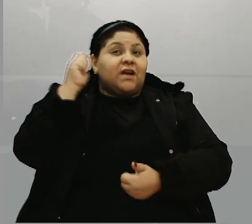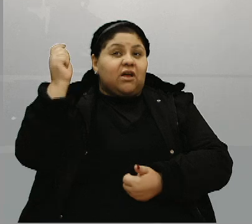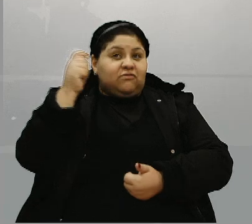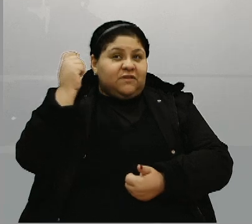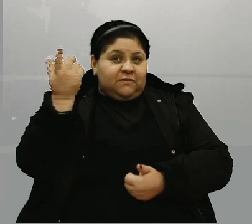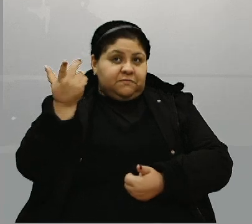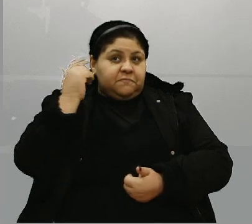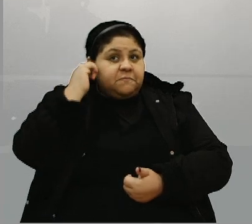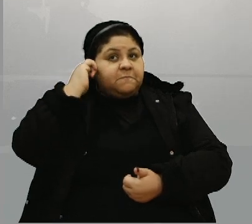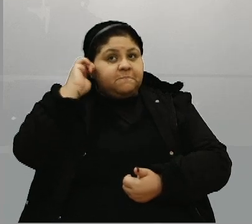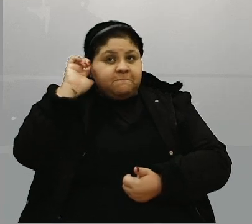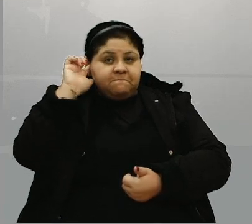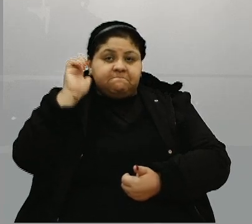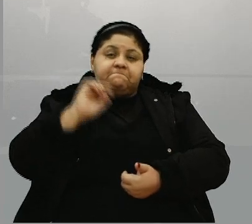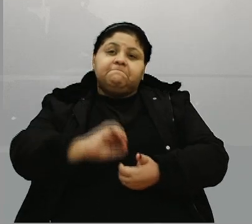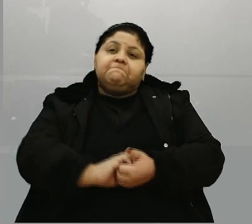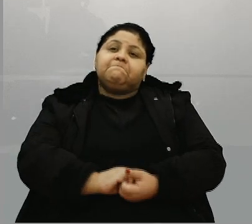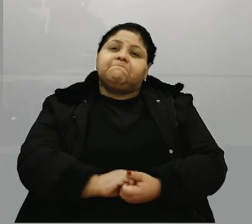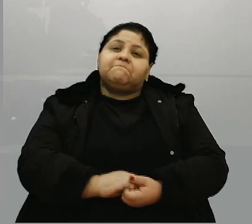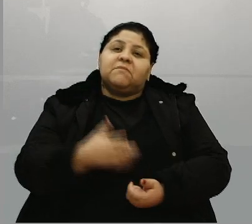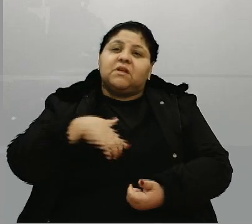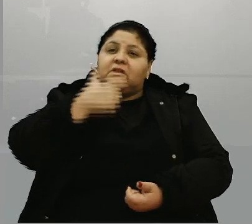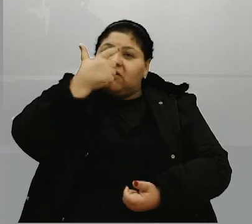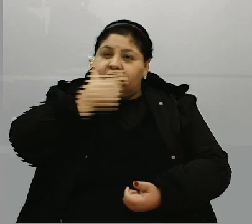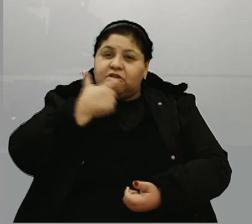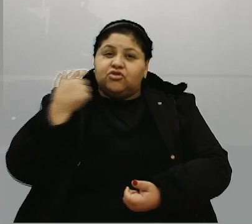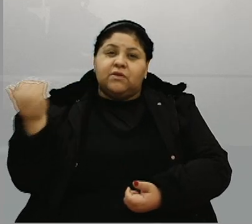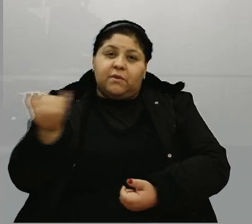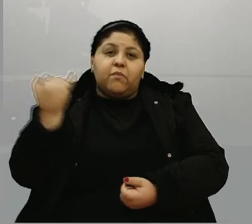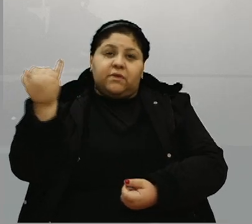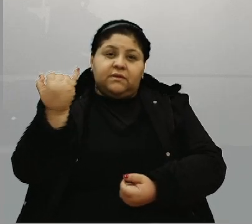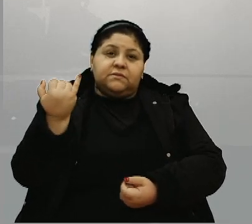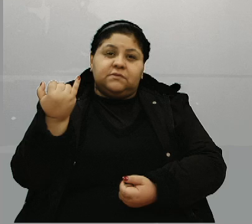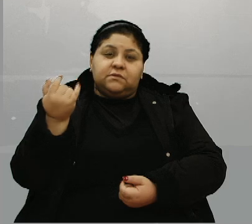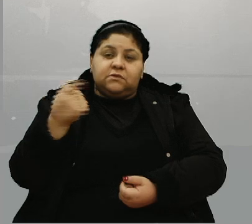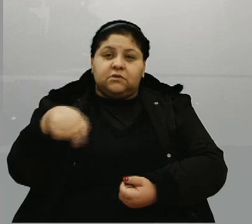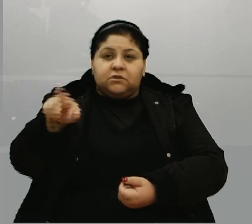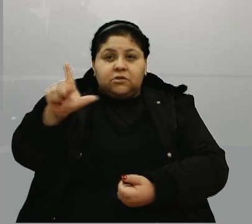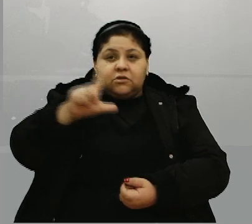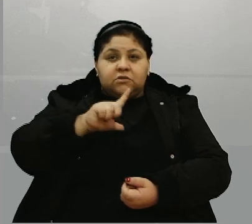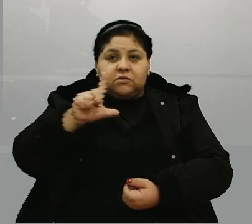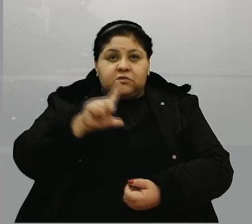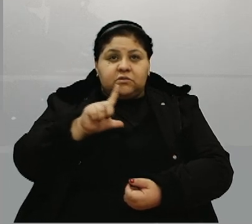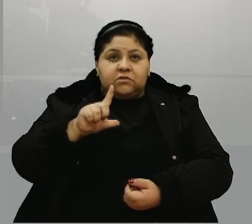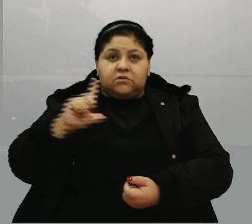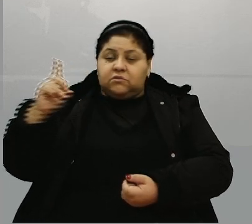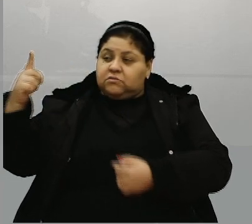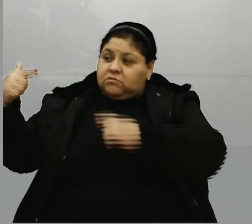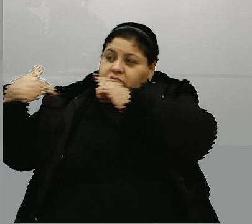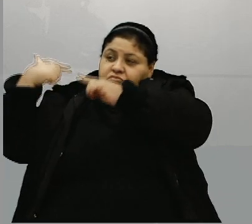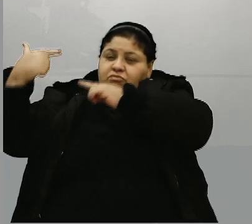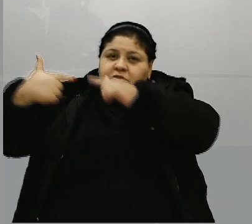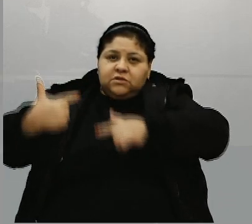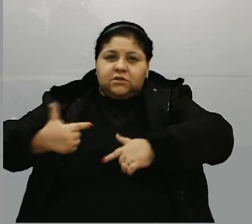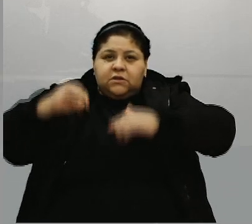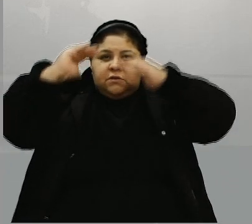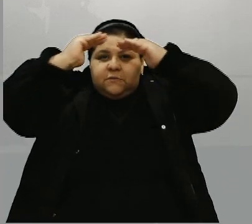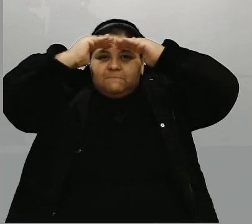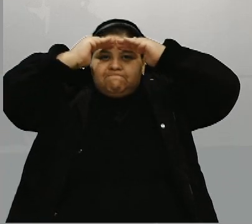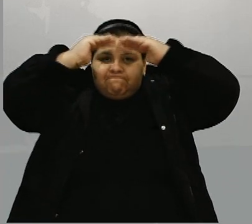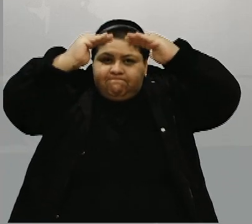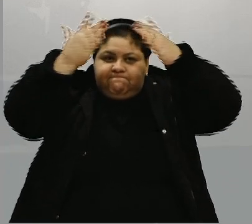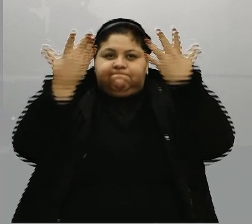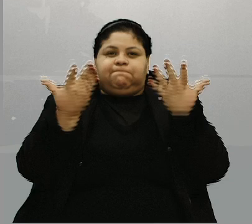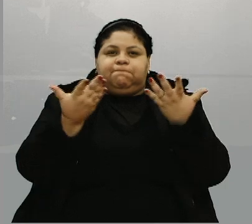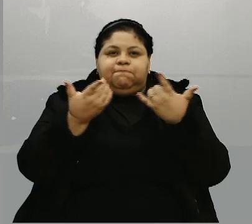gaúcha? Eu acho que é válido nós termos esse tradicionalismo, esse respeito,